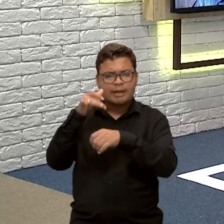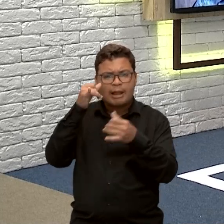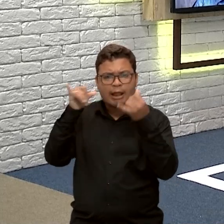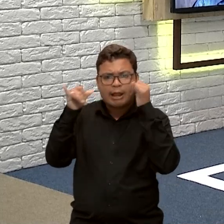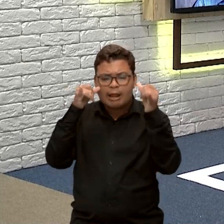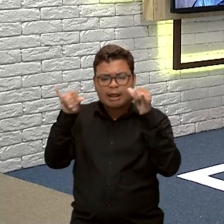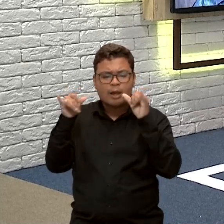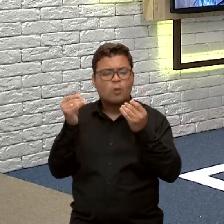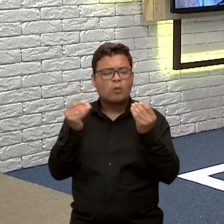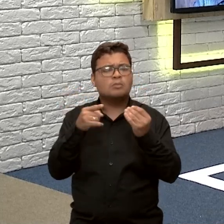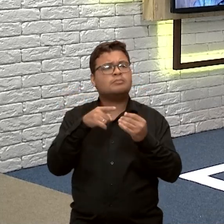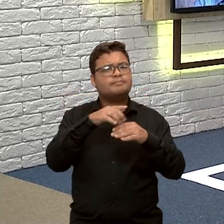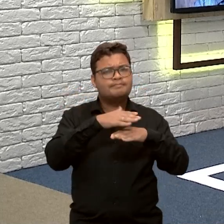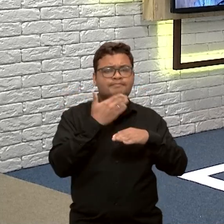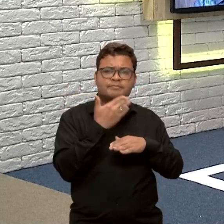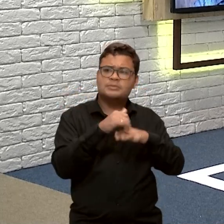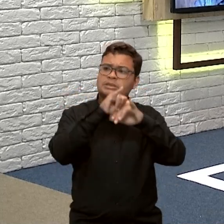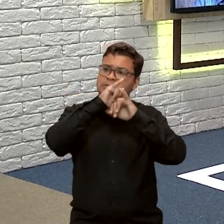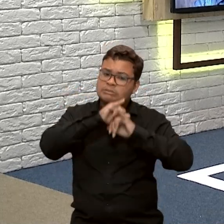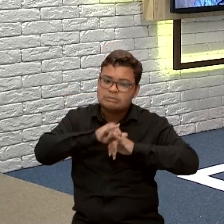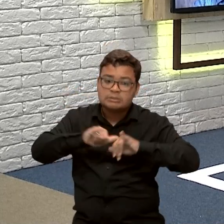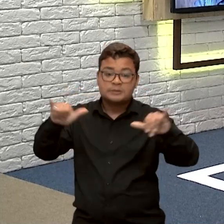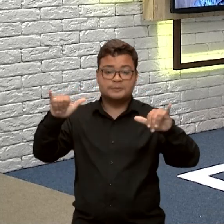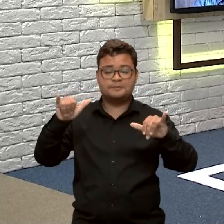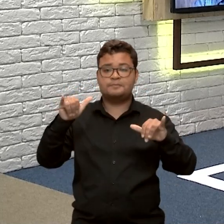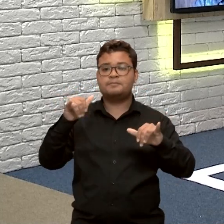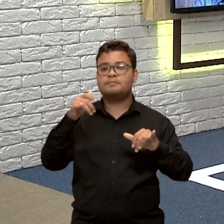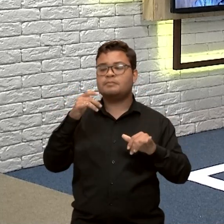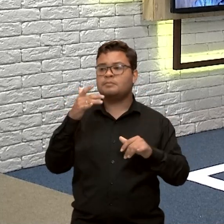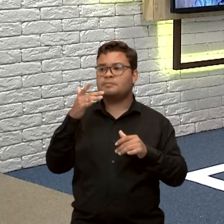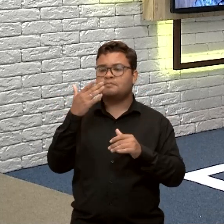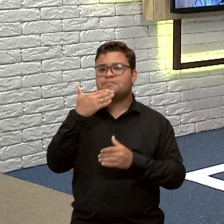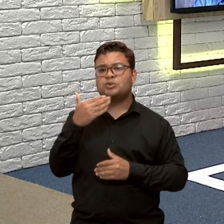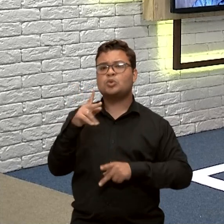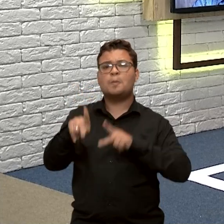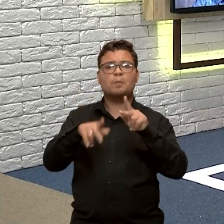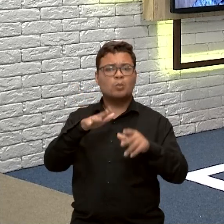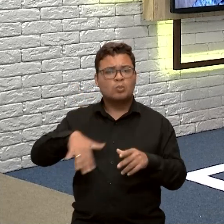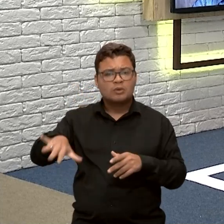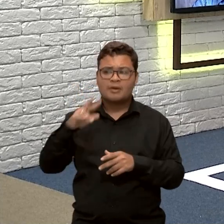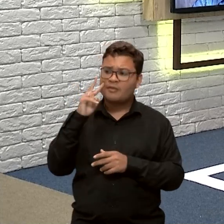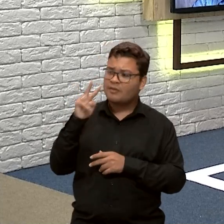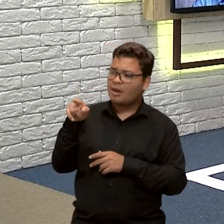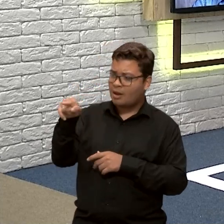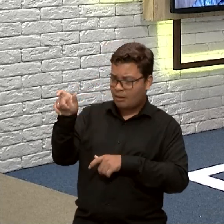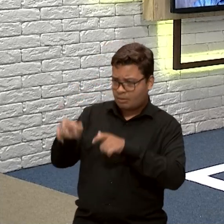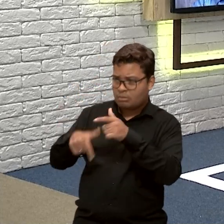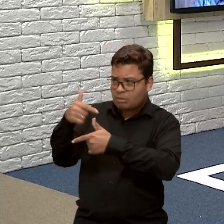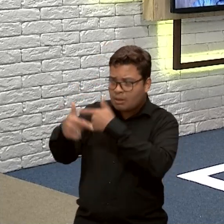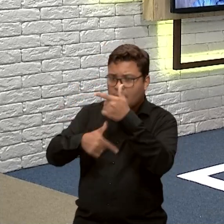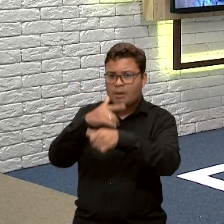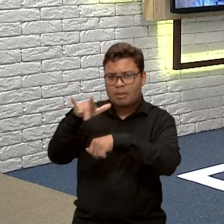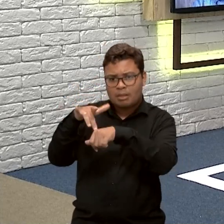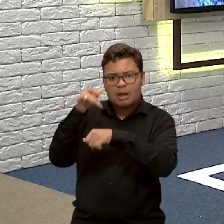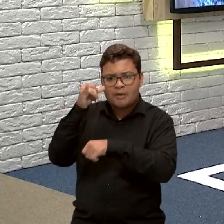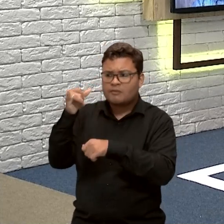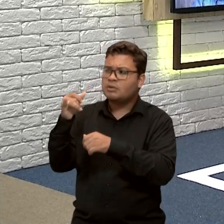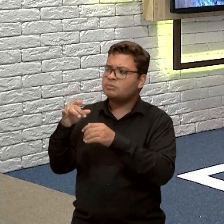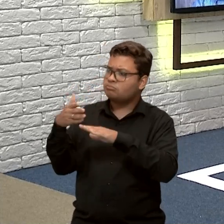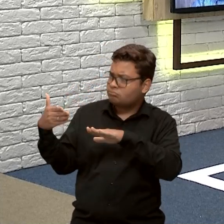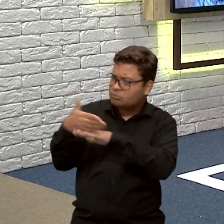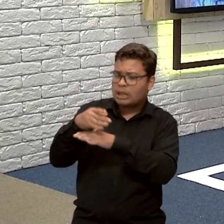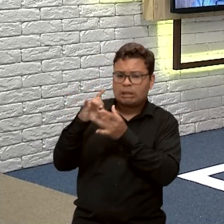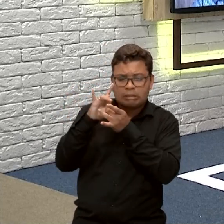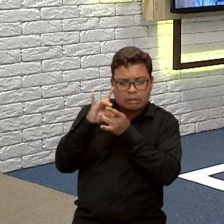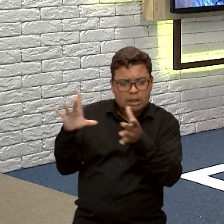Estado, do município e outras instituições. Bom, Wellington, voltando a falar da prevenção e do combate,